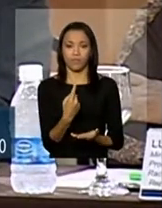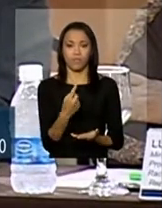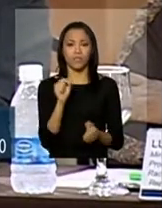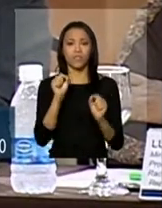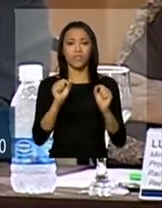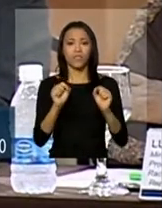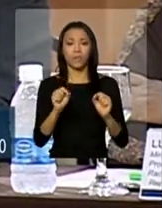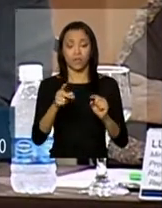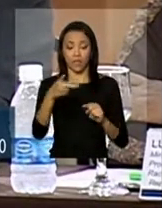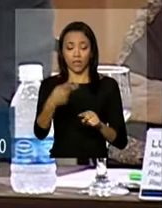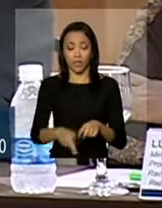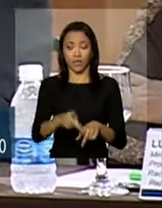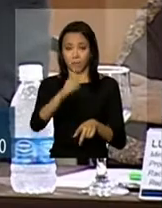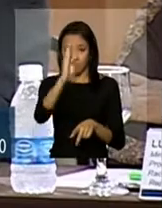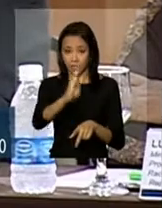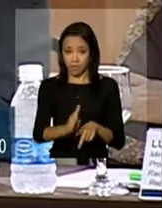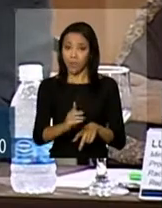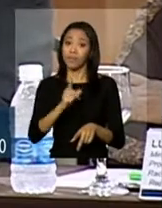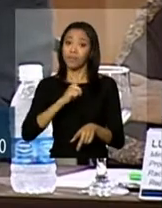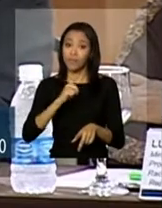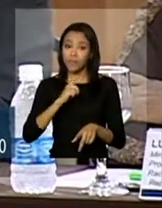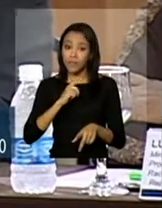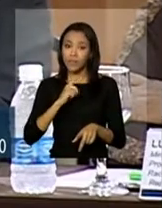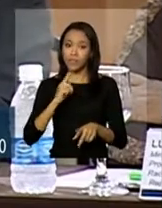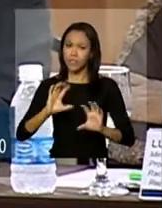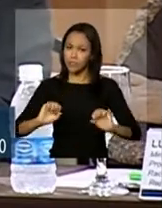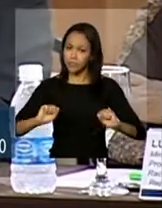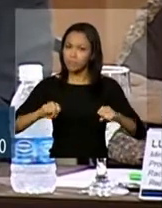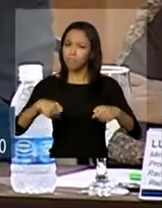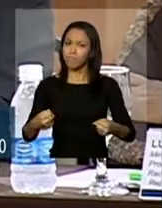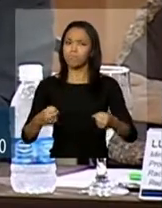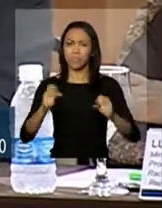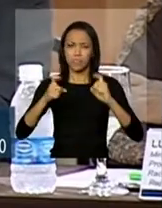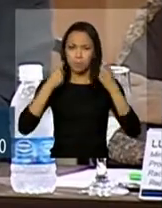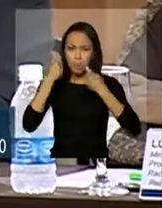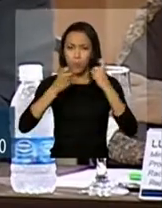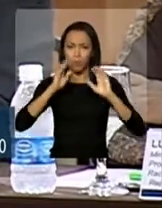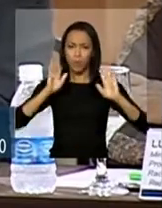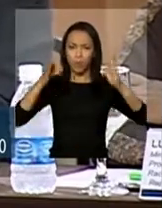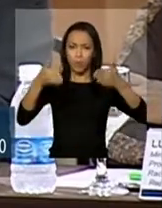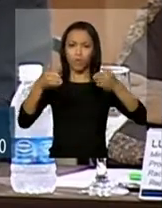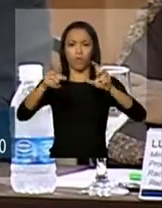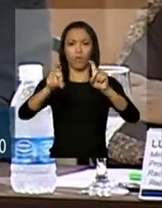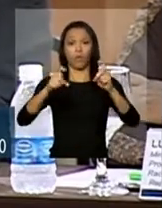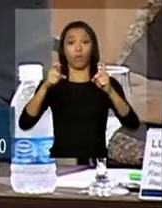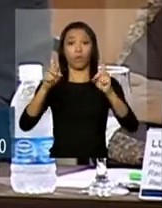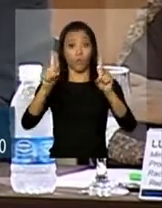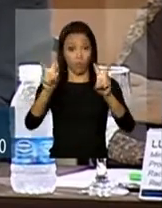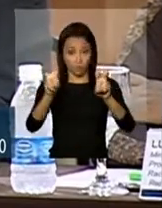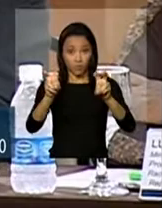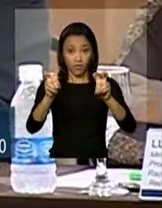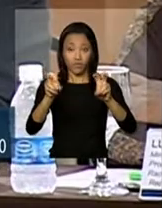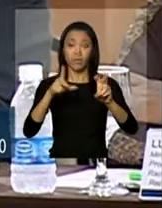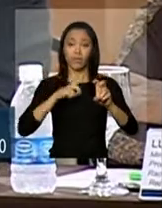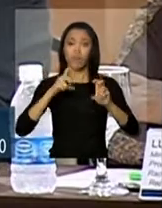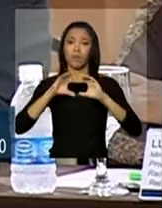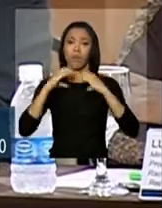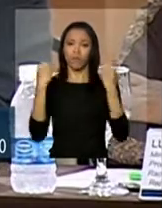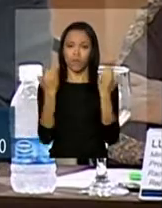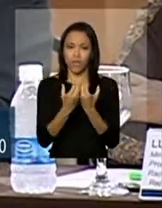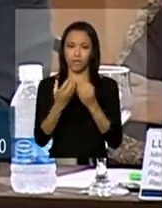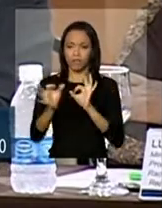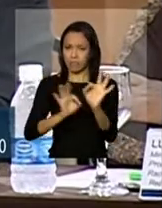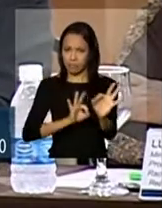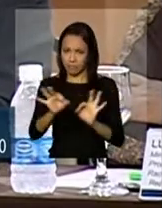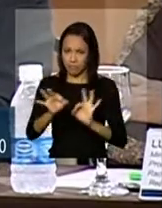fato do que o Brasil tem este tipo de engajamento com as discussões, tem uma conferência desta natureza para se preparar